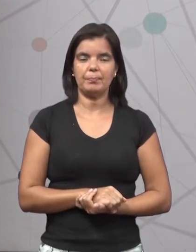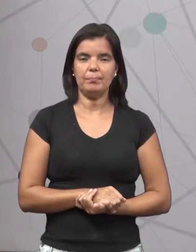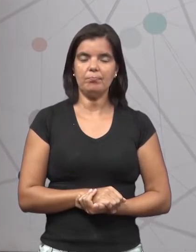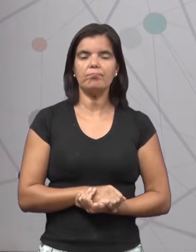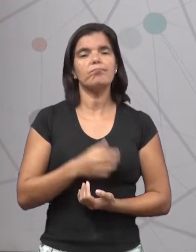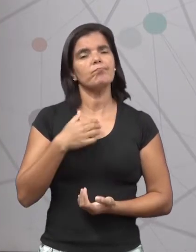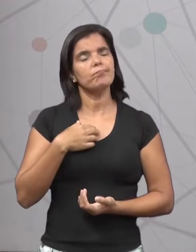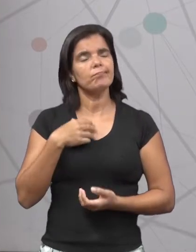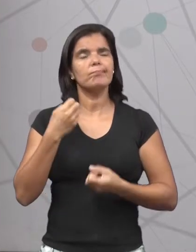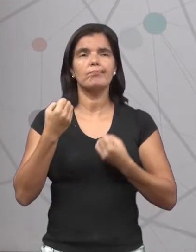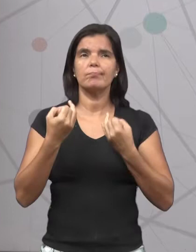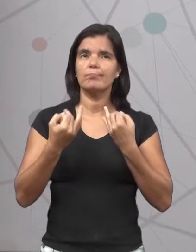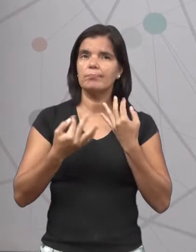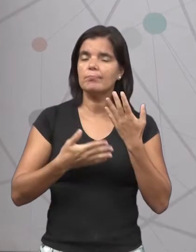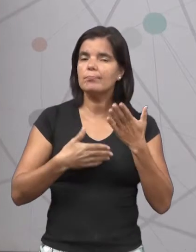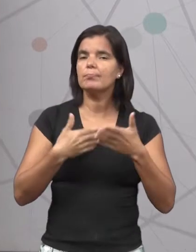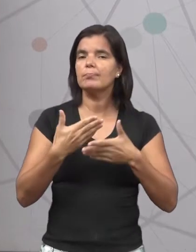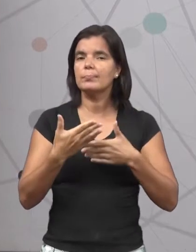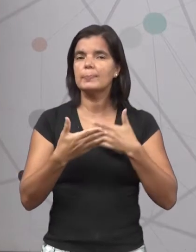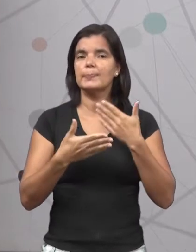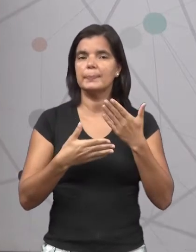E ela passou.